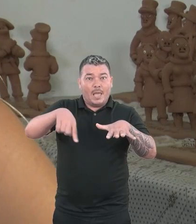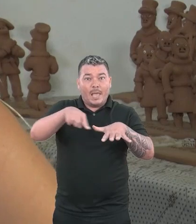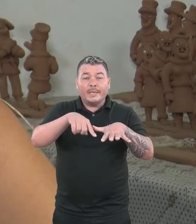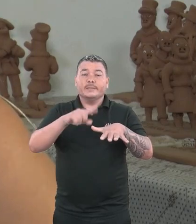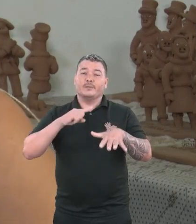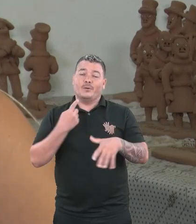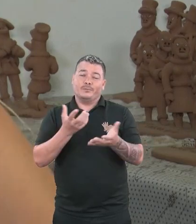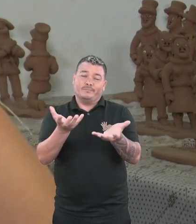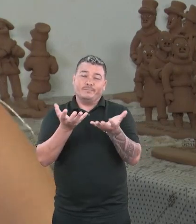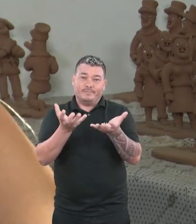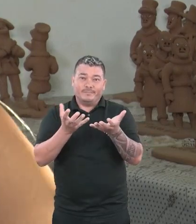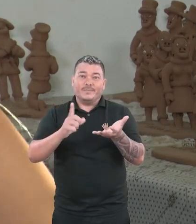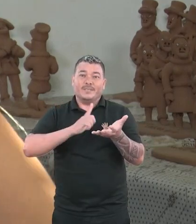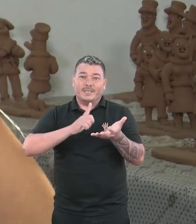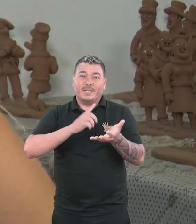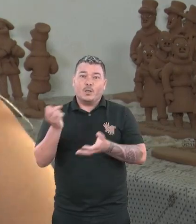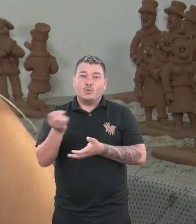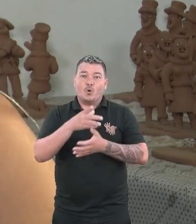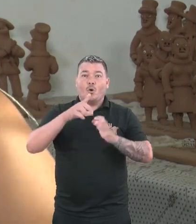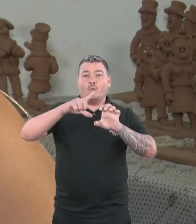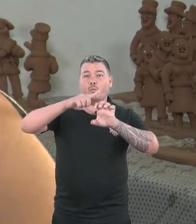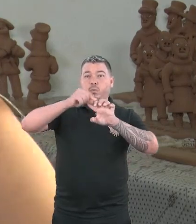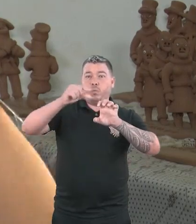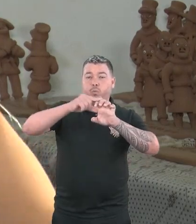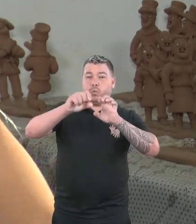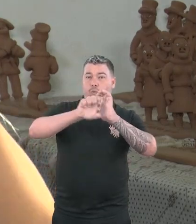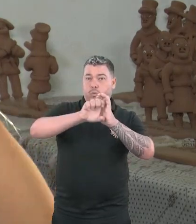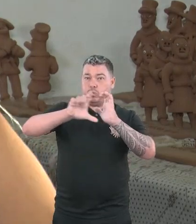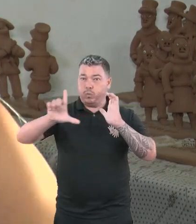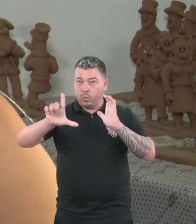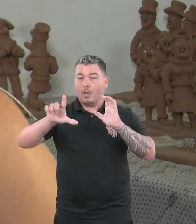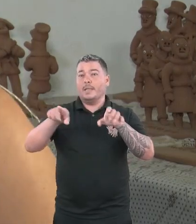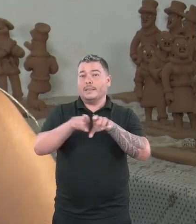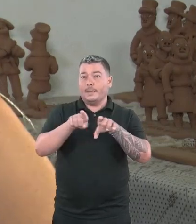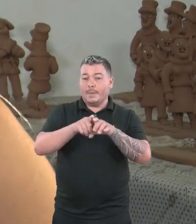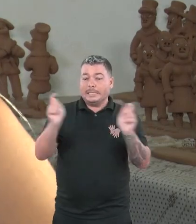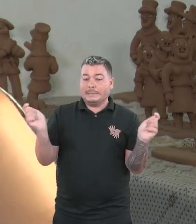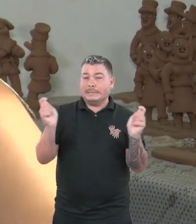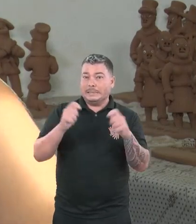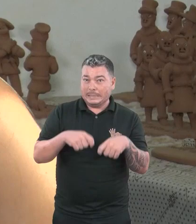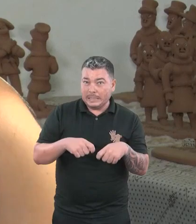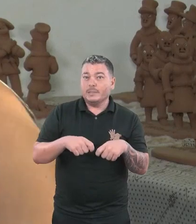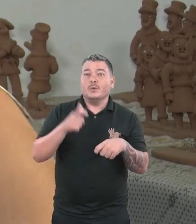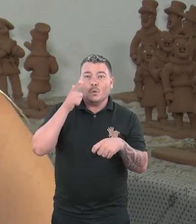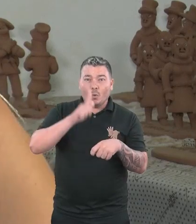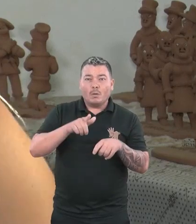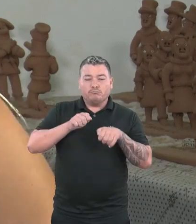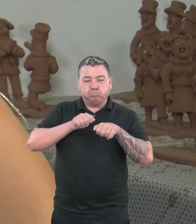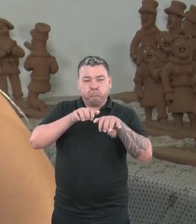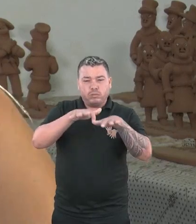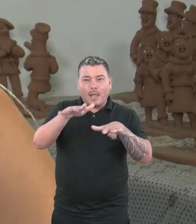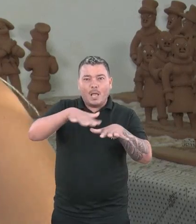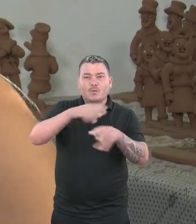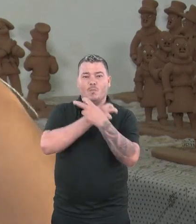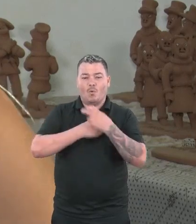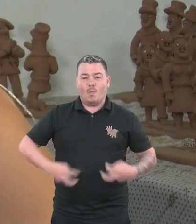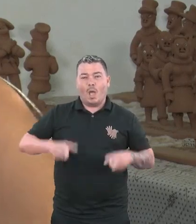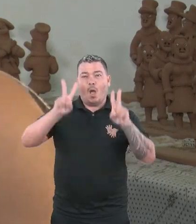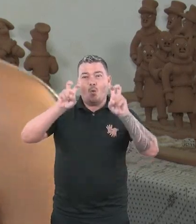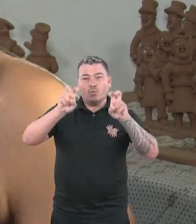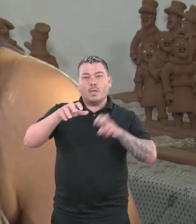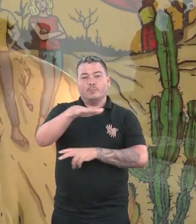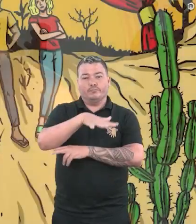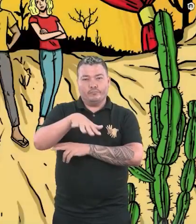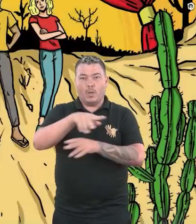do material, esperamos que tenha novos editais que sejam capazes de adentrar esse movimento